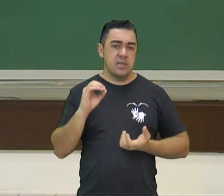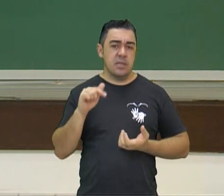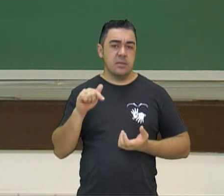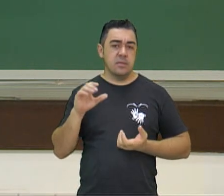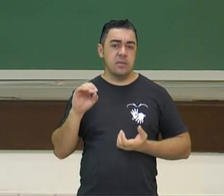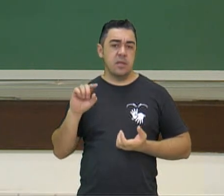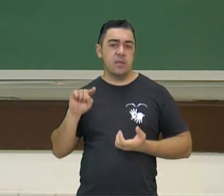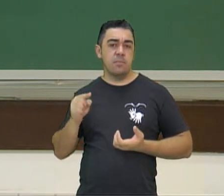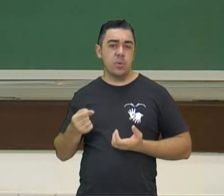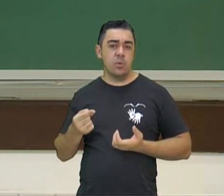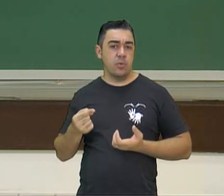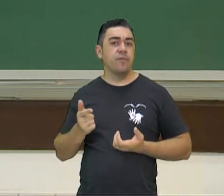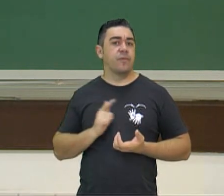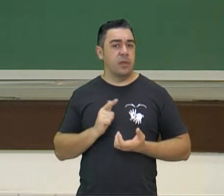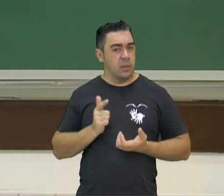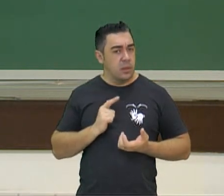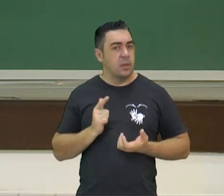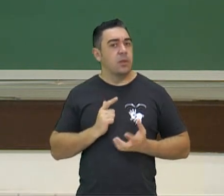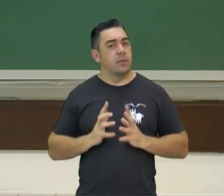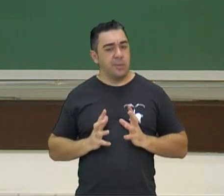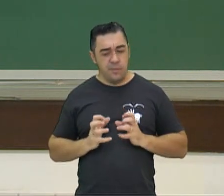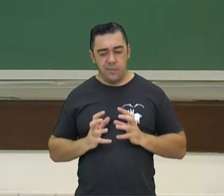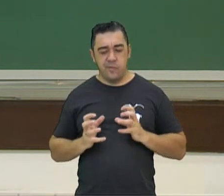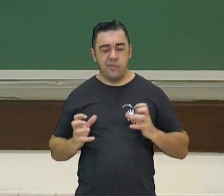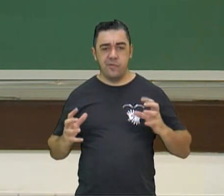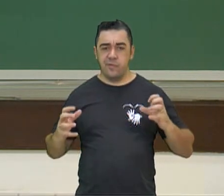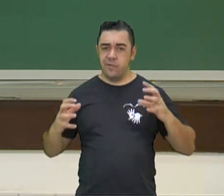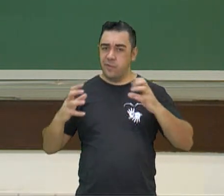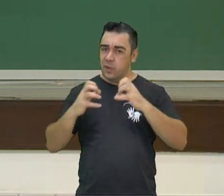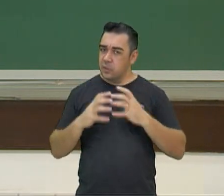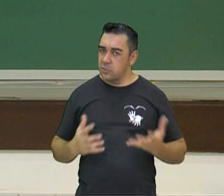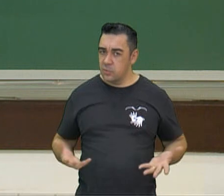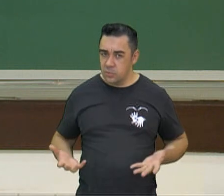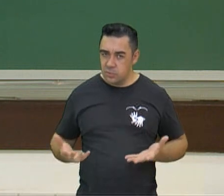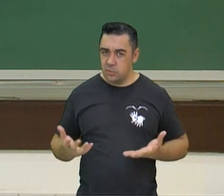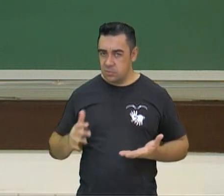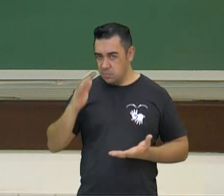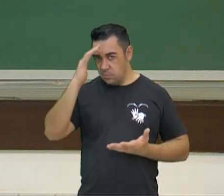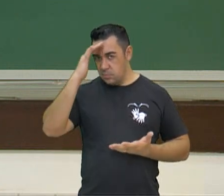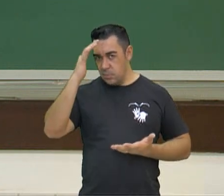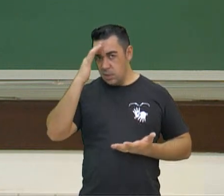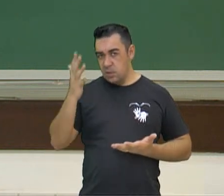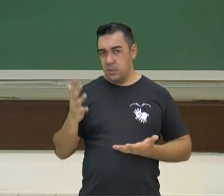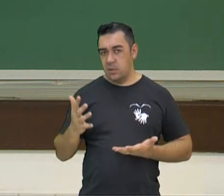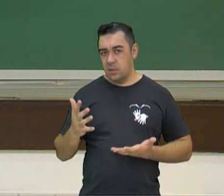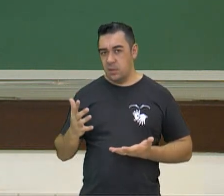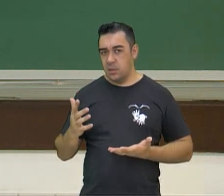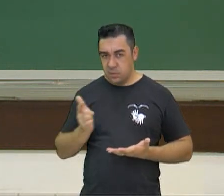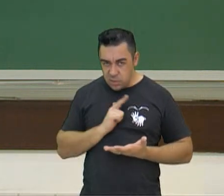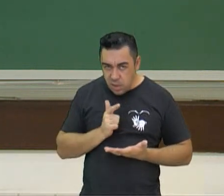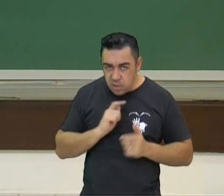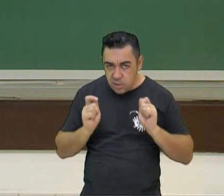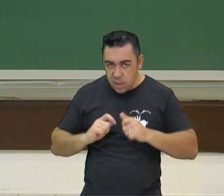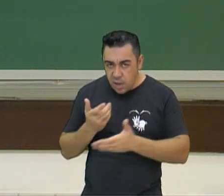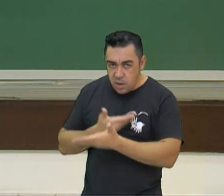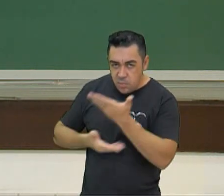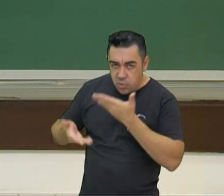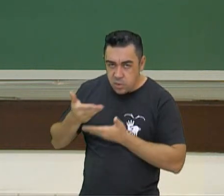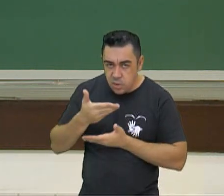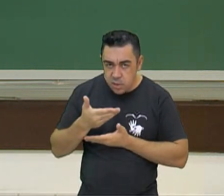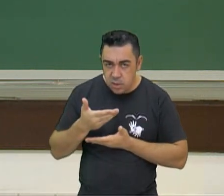pessoas. Eles vão se amar, né? Vai ser uma harmonia perfeita, né? Claro que eu estou sendo